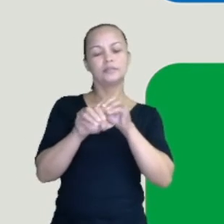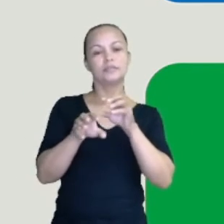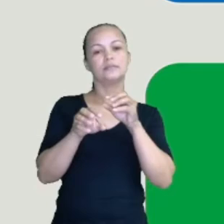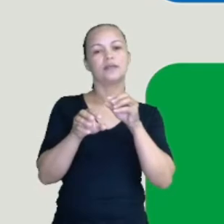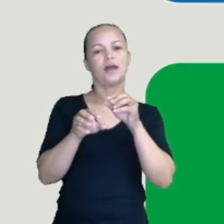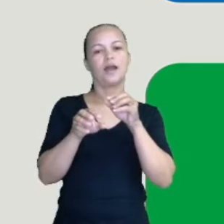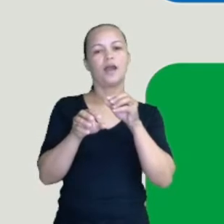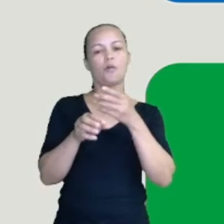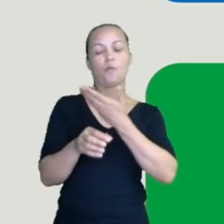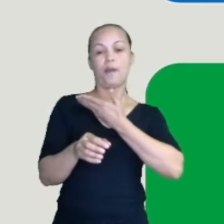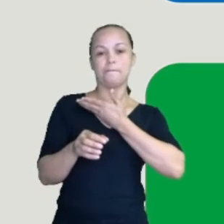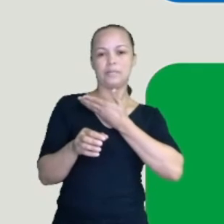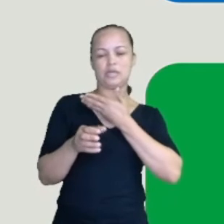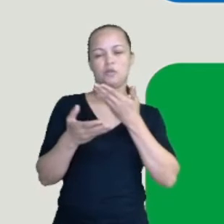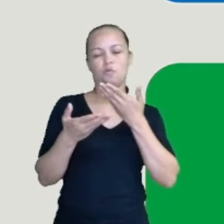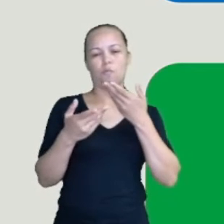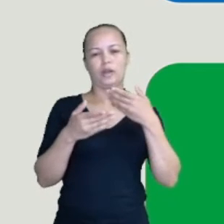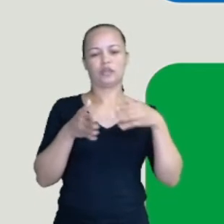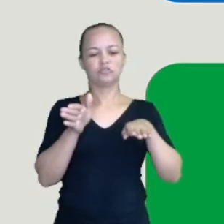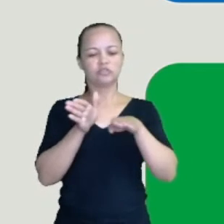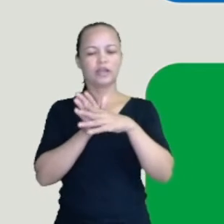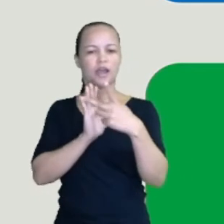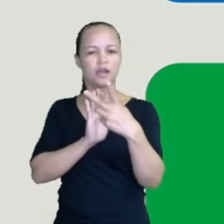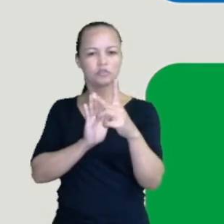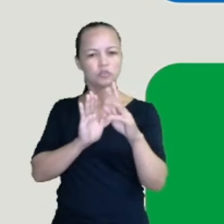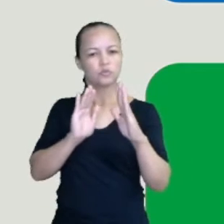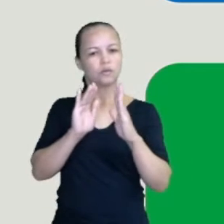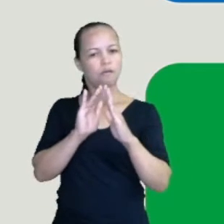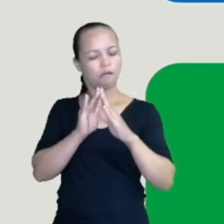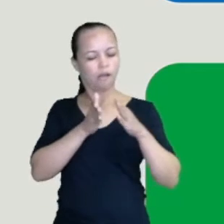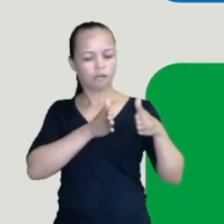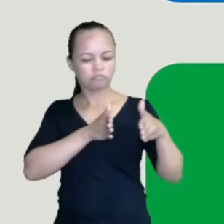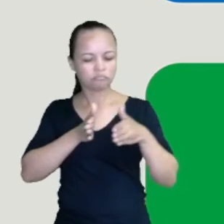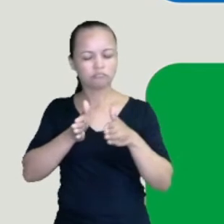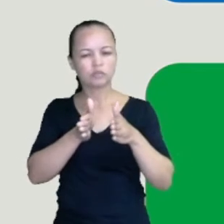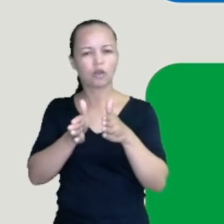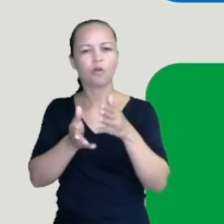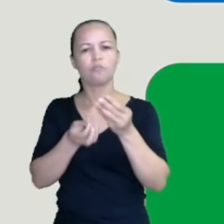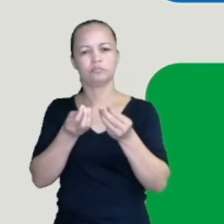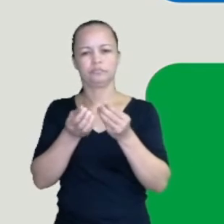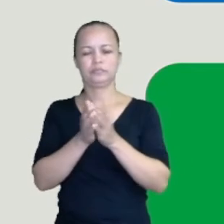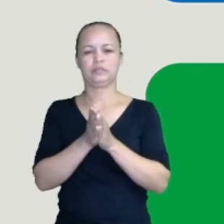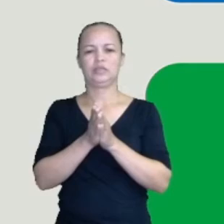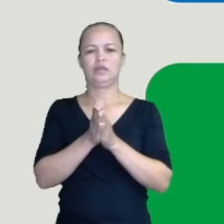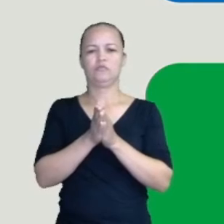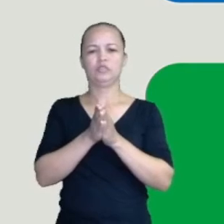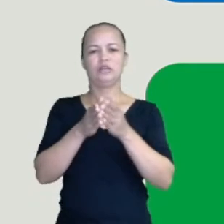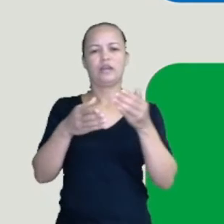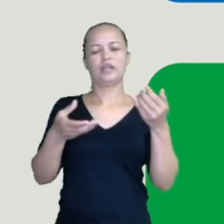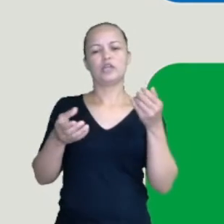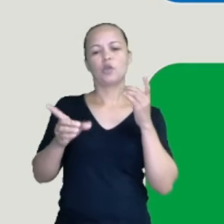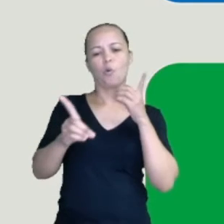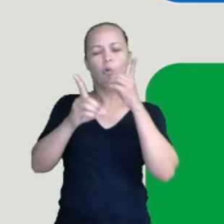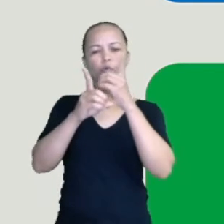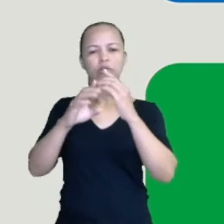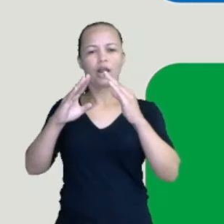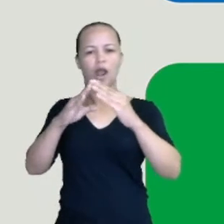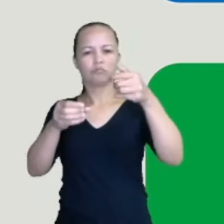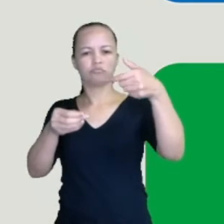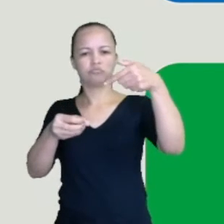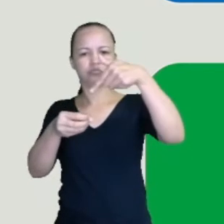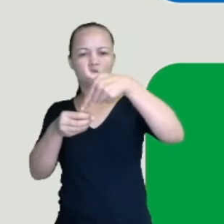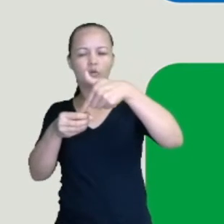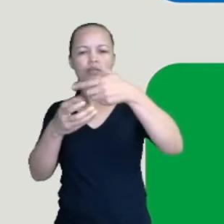até sua casa? Então, você vai encontrar um posto de combustível e depois seguir reto, sua casa